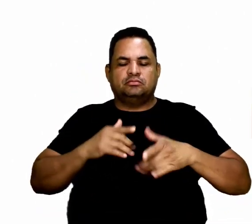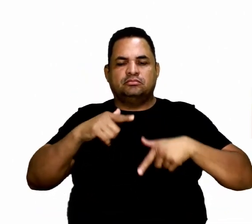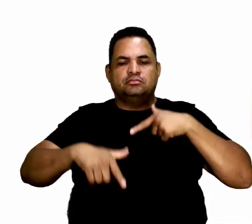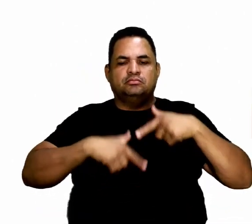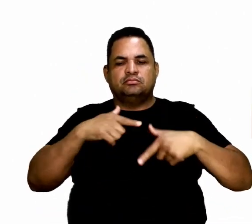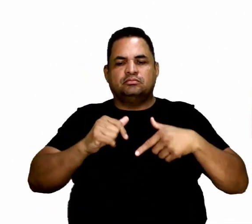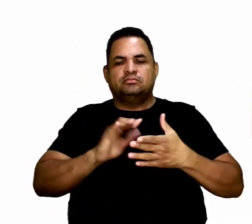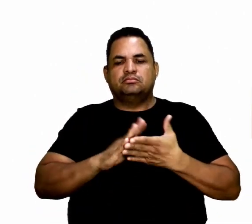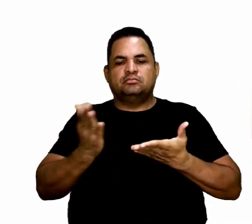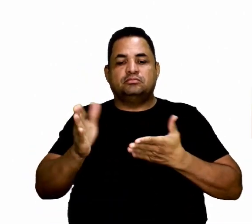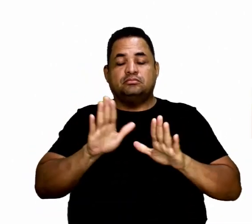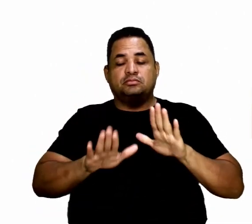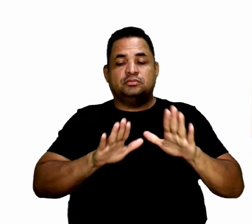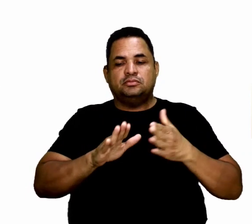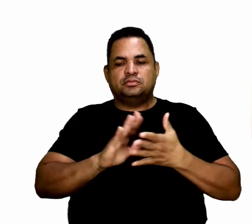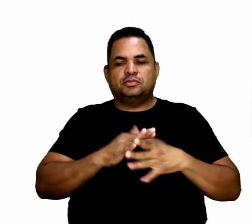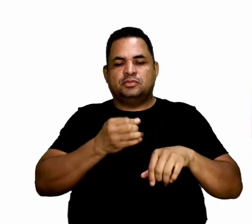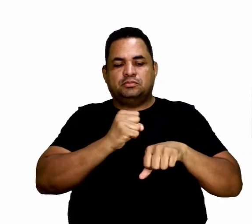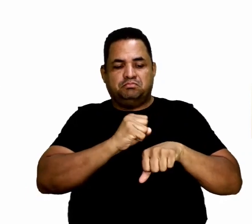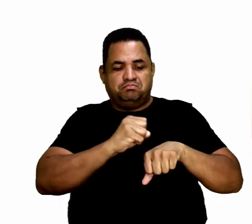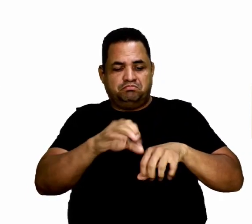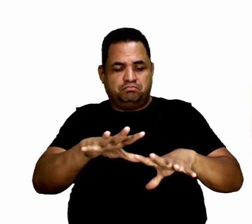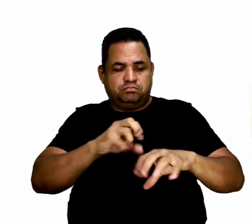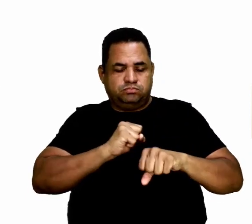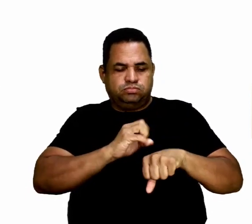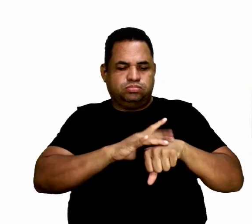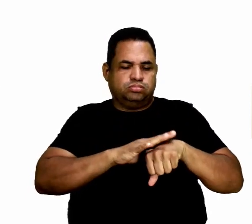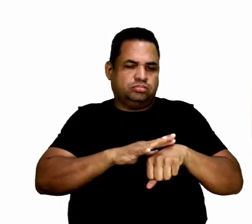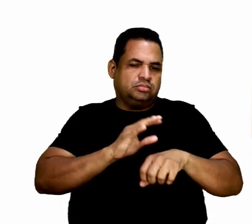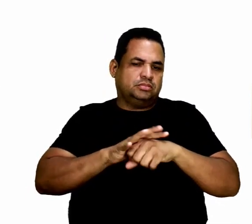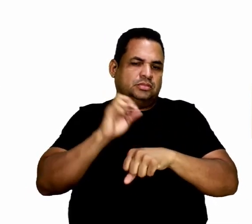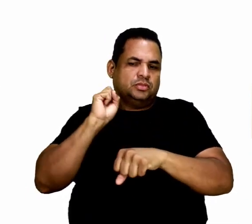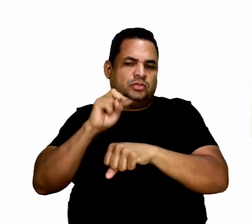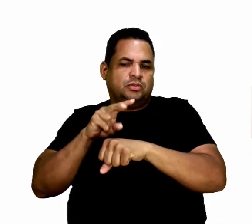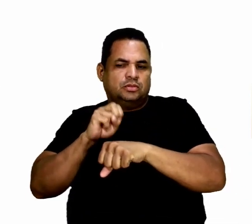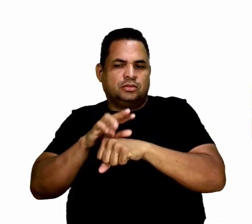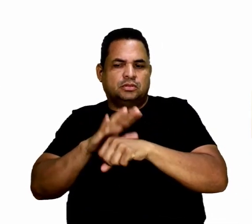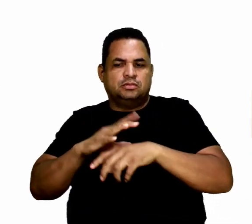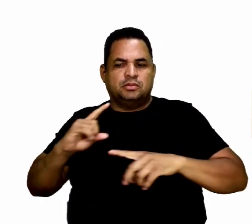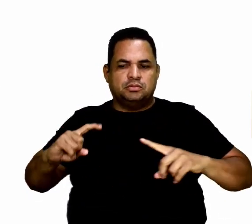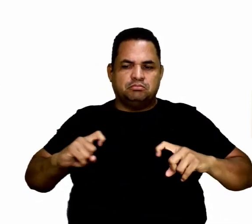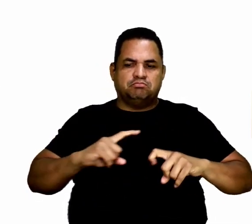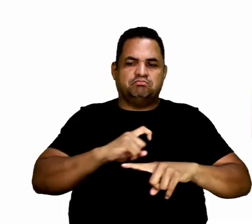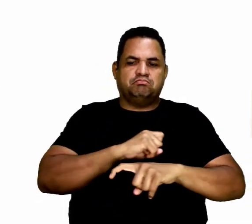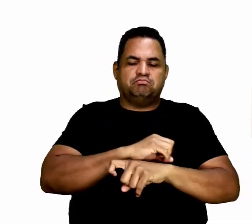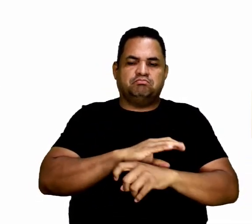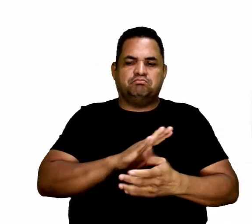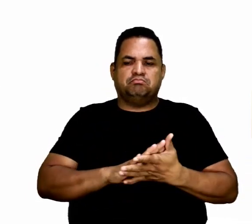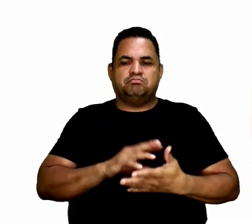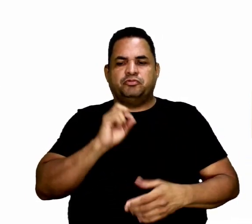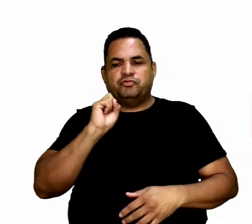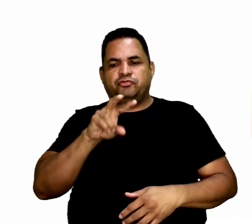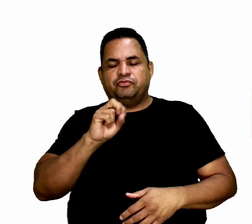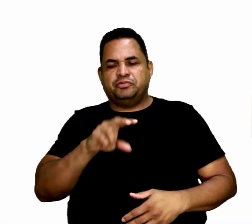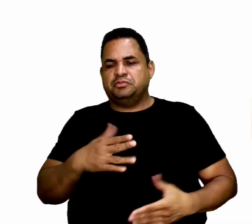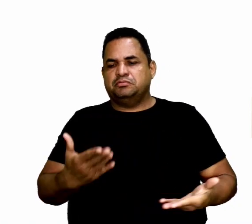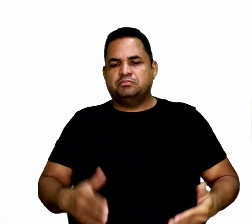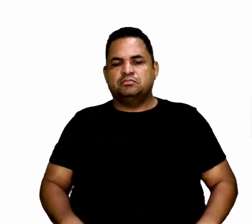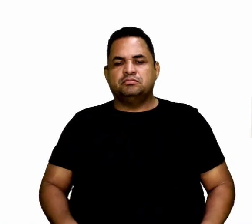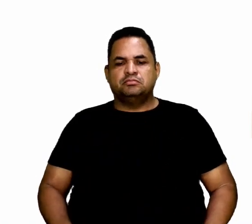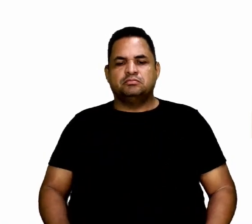melhor em determinado tipo de infecção, se for uma infecção viral, se for uma infecção bacteriana, se for algum veneno, né?